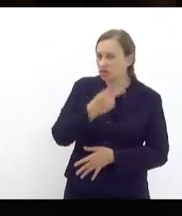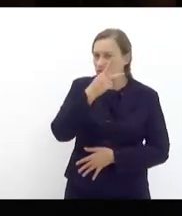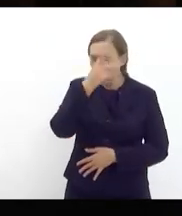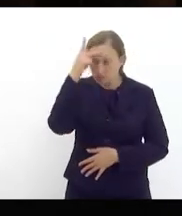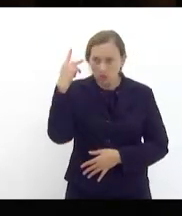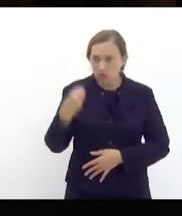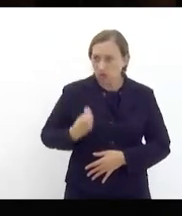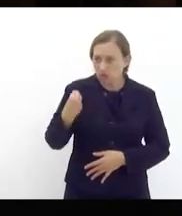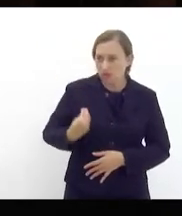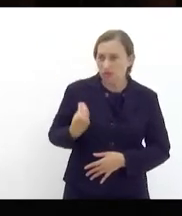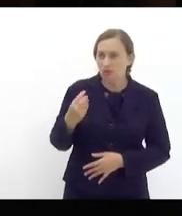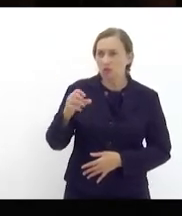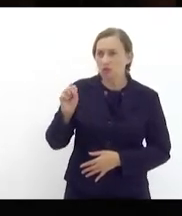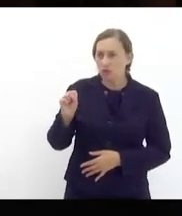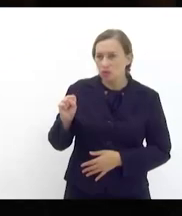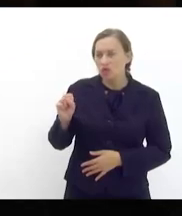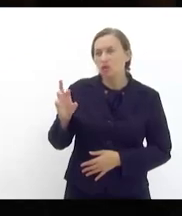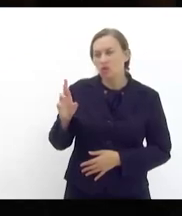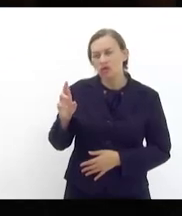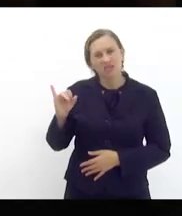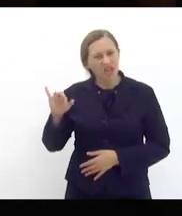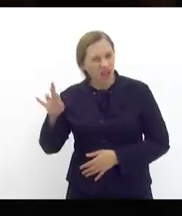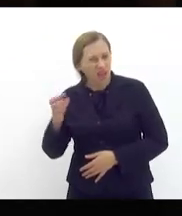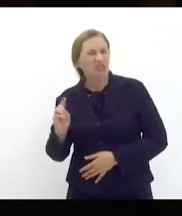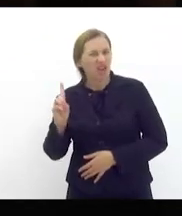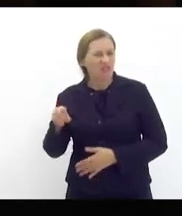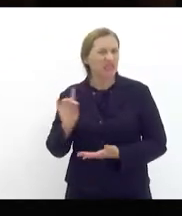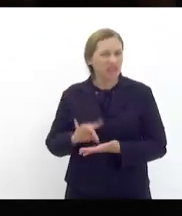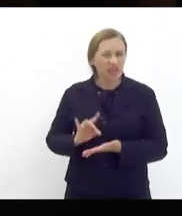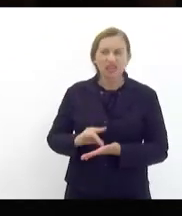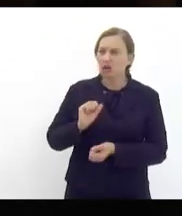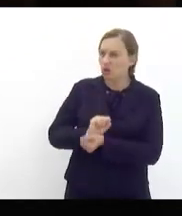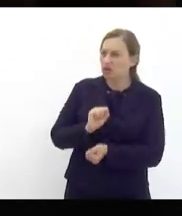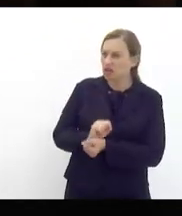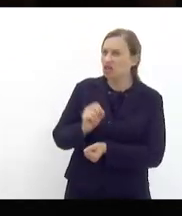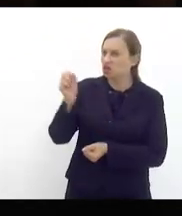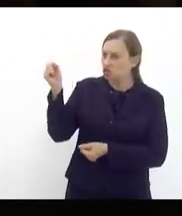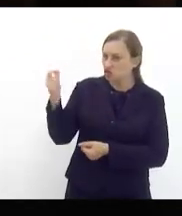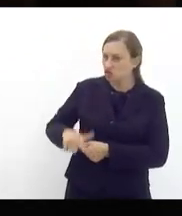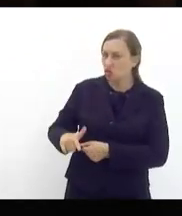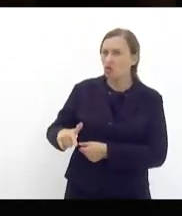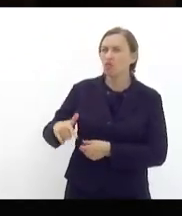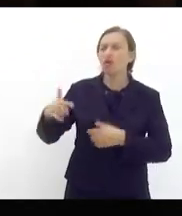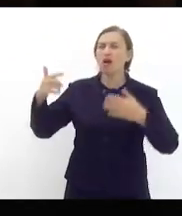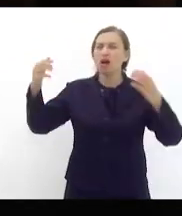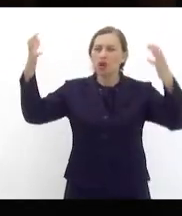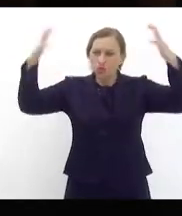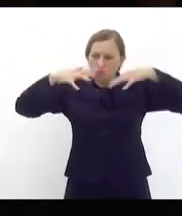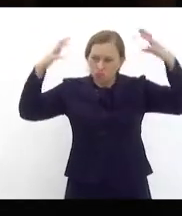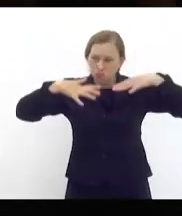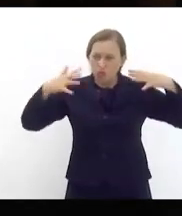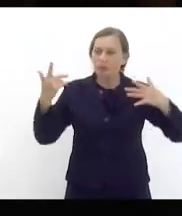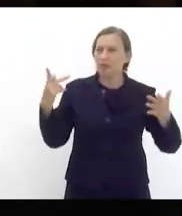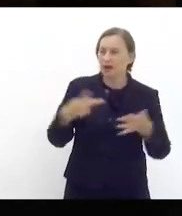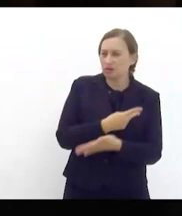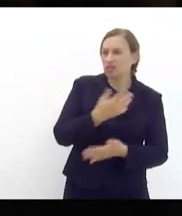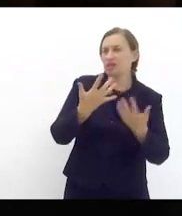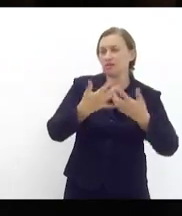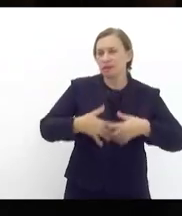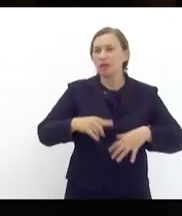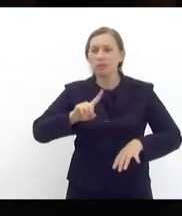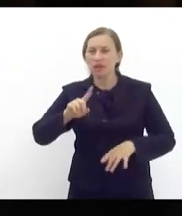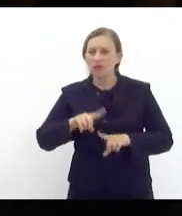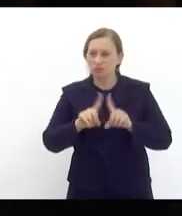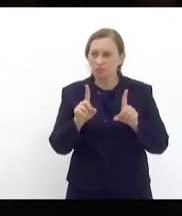vivem no Rosário? É isso mesmo? Vamos esperar uma nova tragédia acontecer em Petrópolis para que as pessoas sejam tratadas